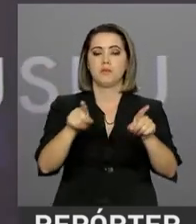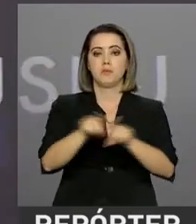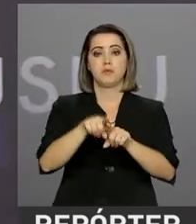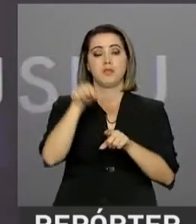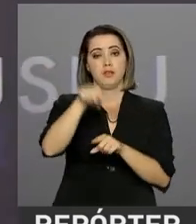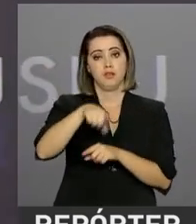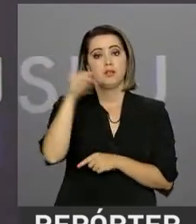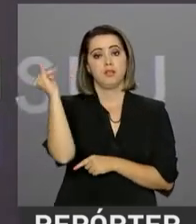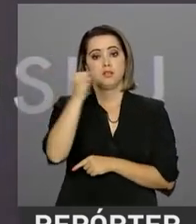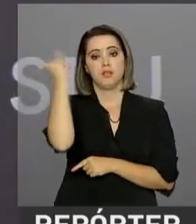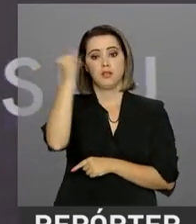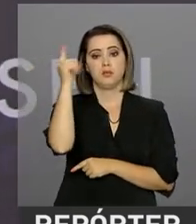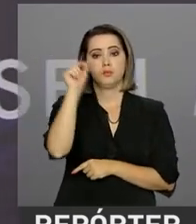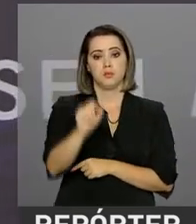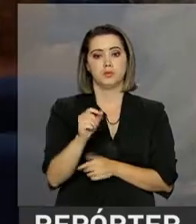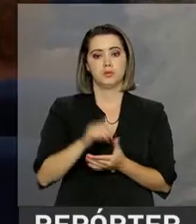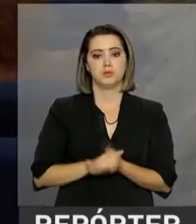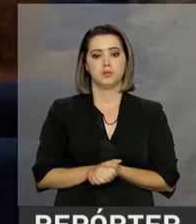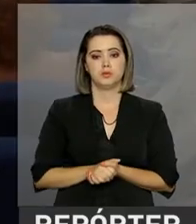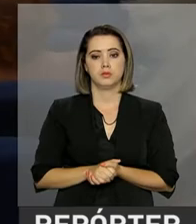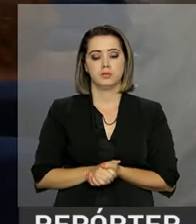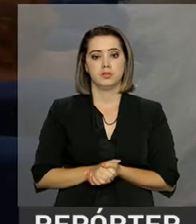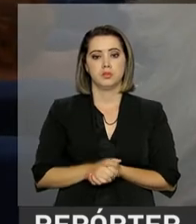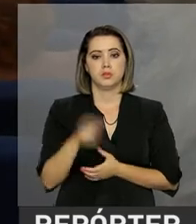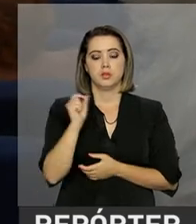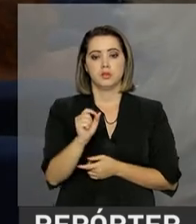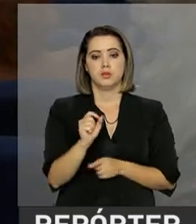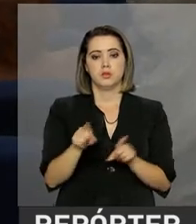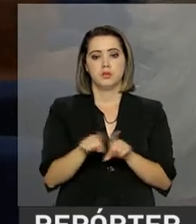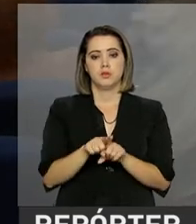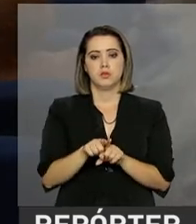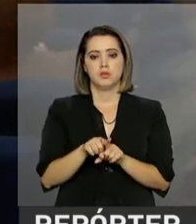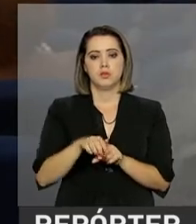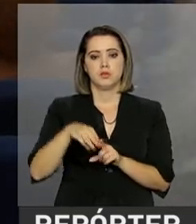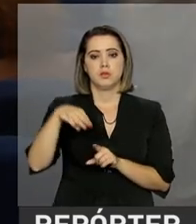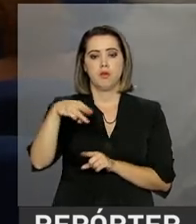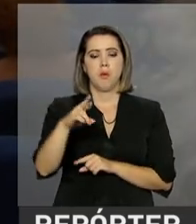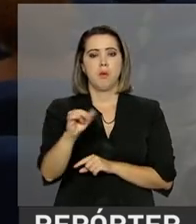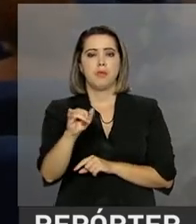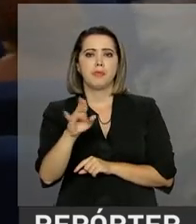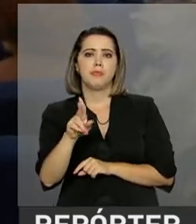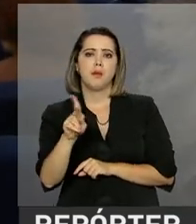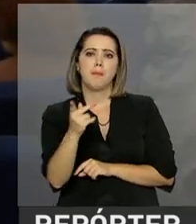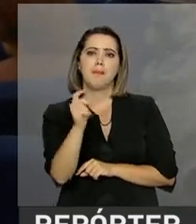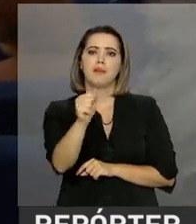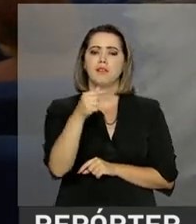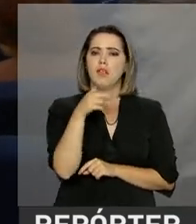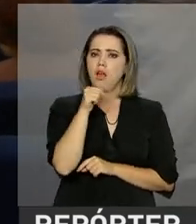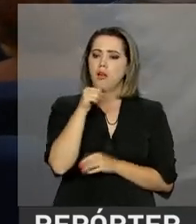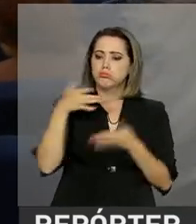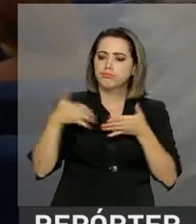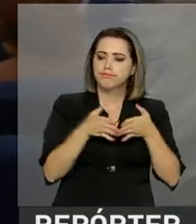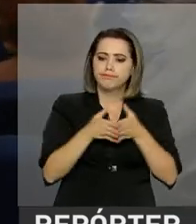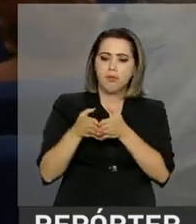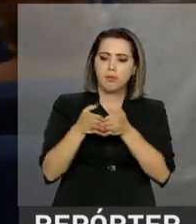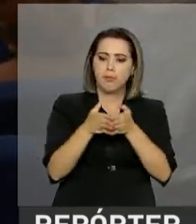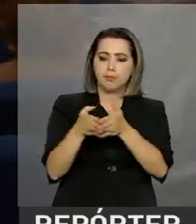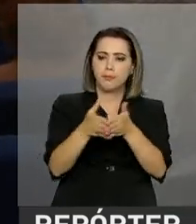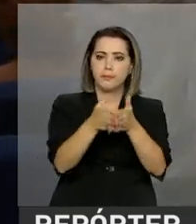rica que é muito importante para o país existe um acervo da marinha vicioso de coleções